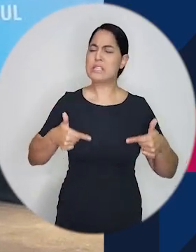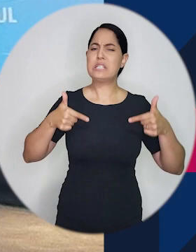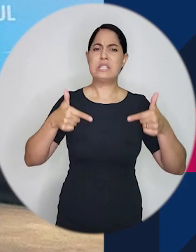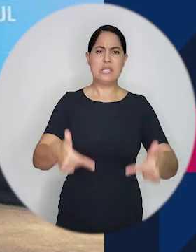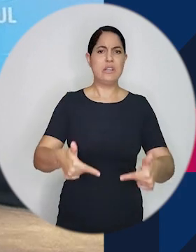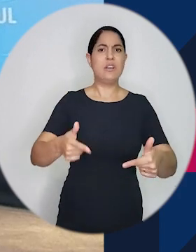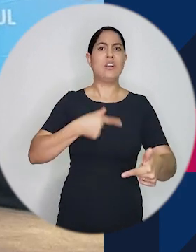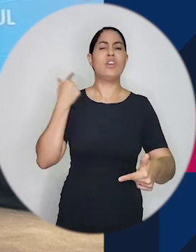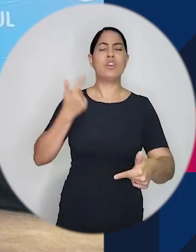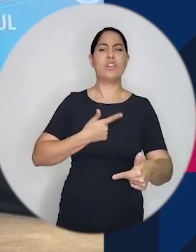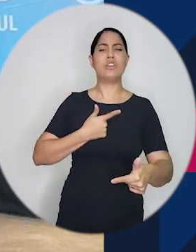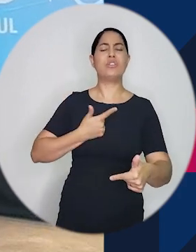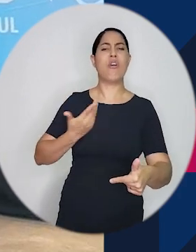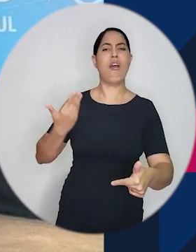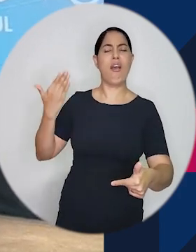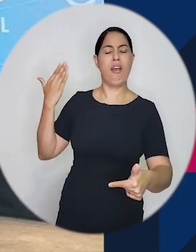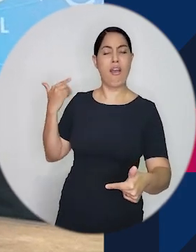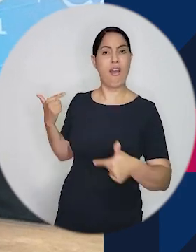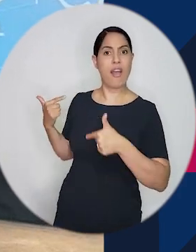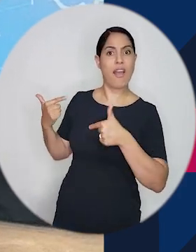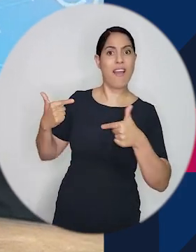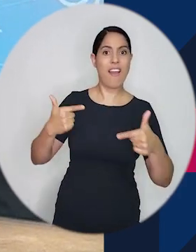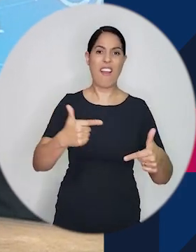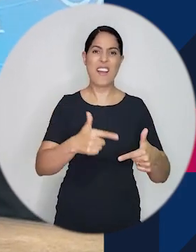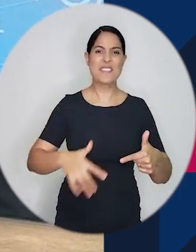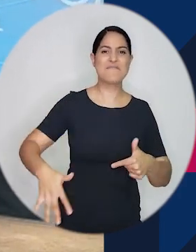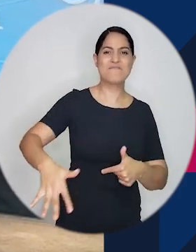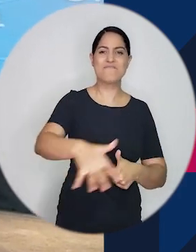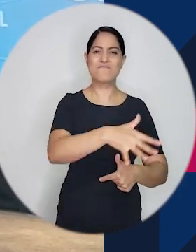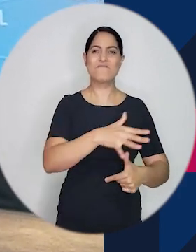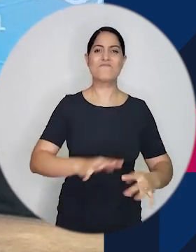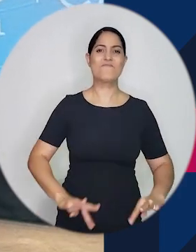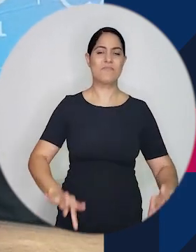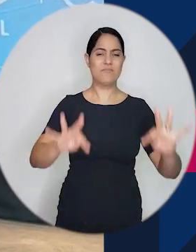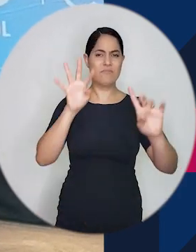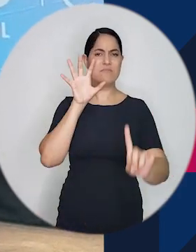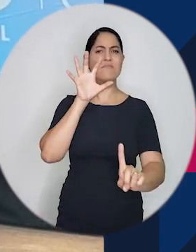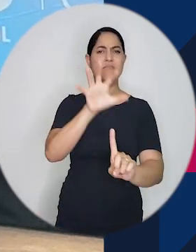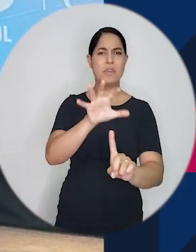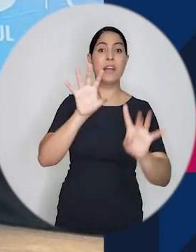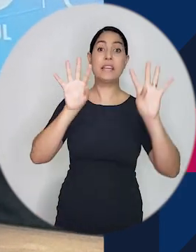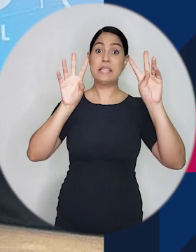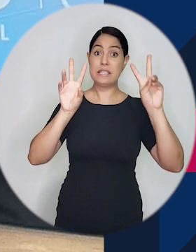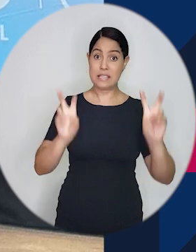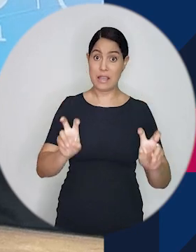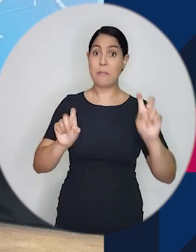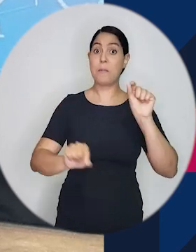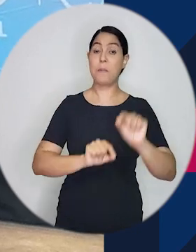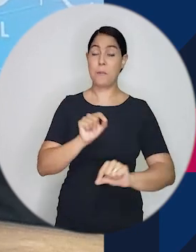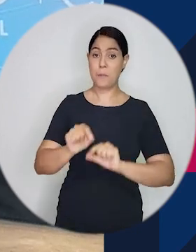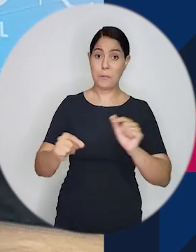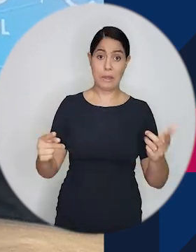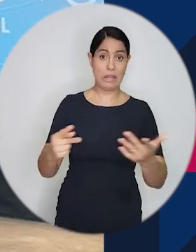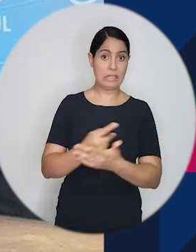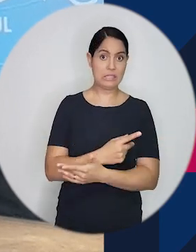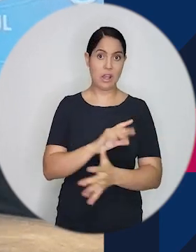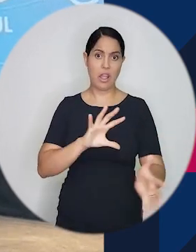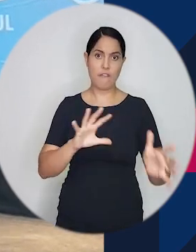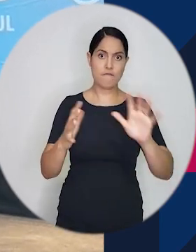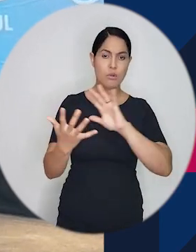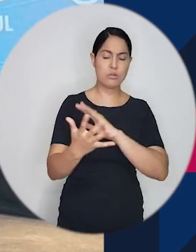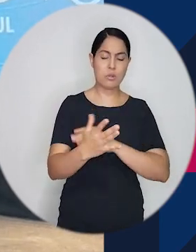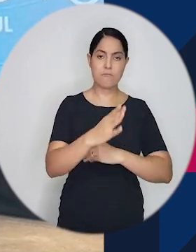grande desafio de antecipar um cenário fortemente influenciado pela tecnologia, em especial a